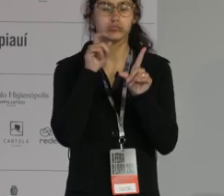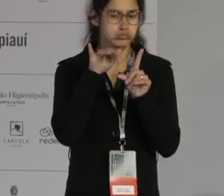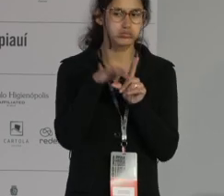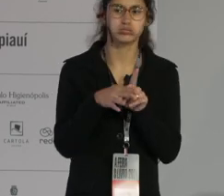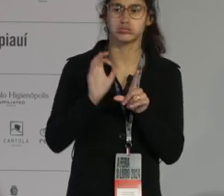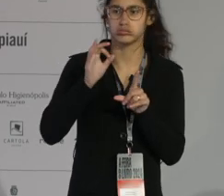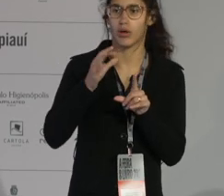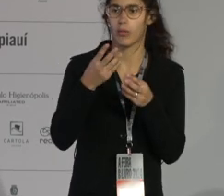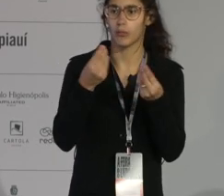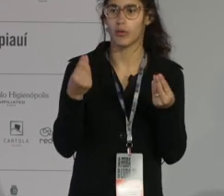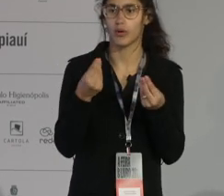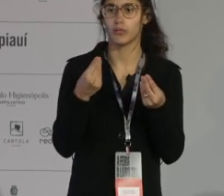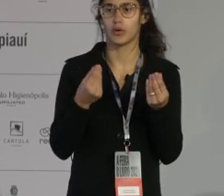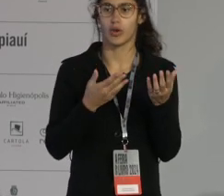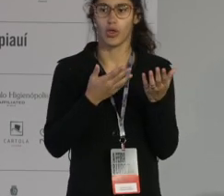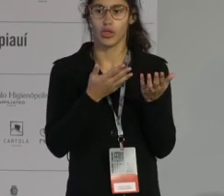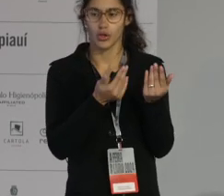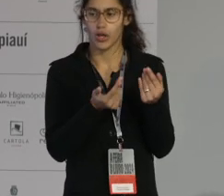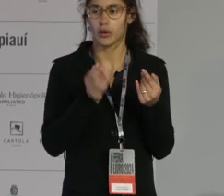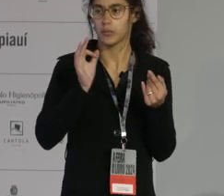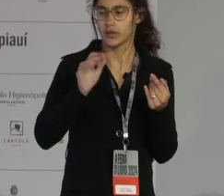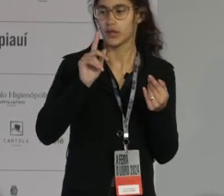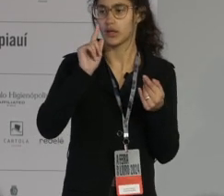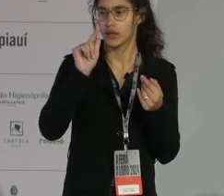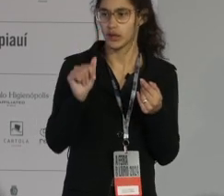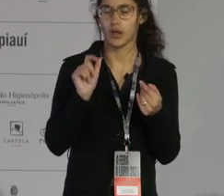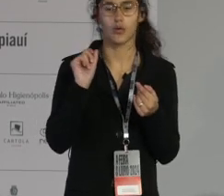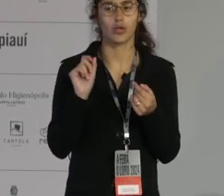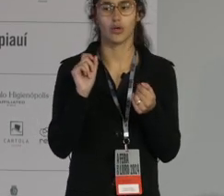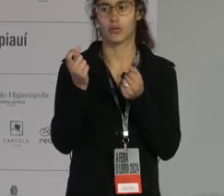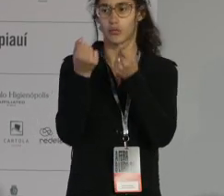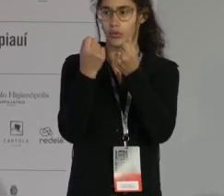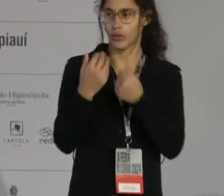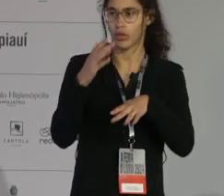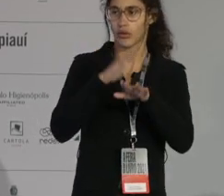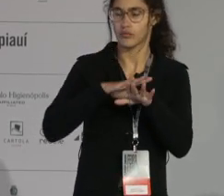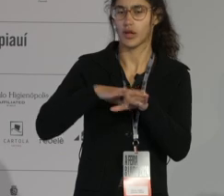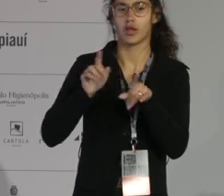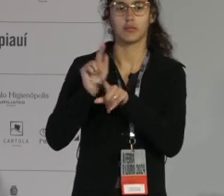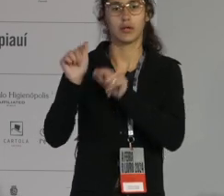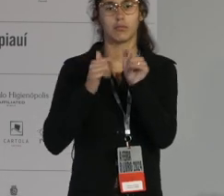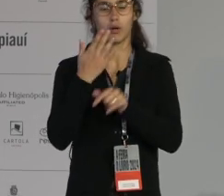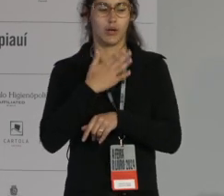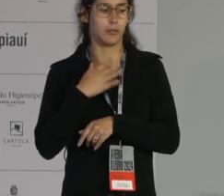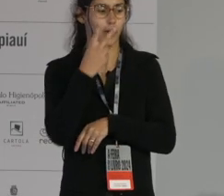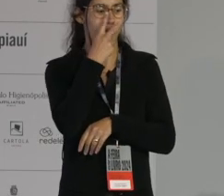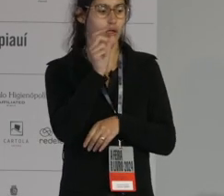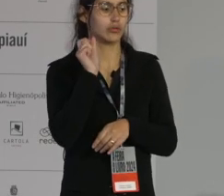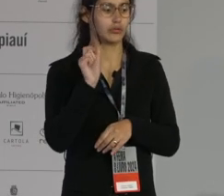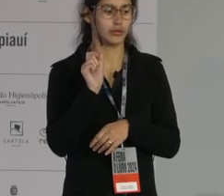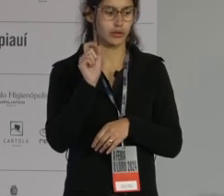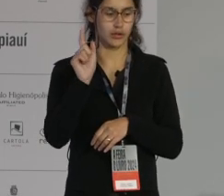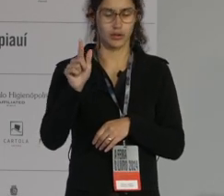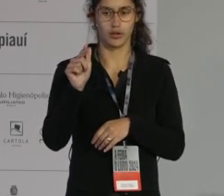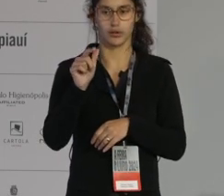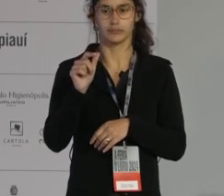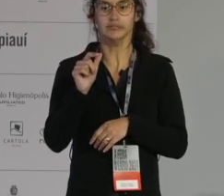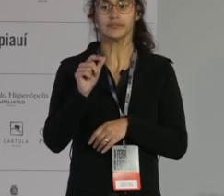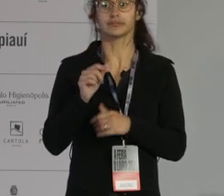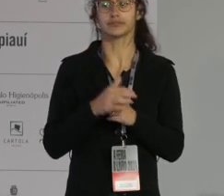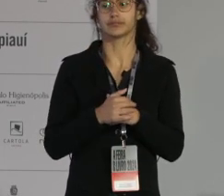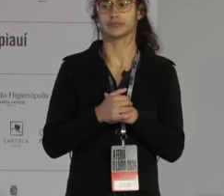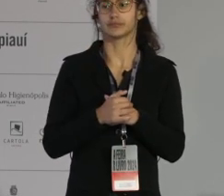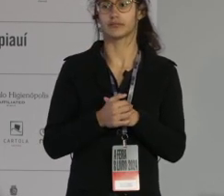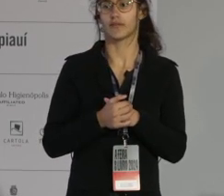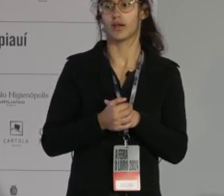influenciado pelo jornalismo, sim, que é o que eu escrevo, é o meu trabalho. Então, eu acho que são curtos, tem